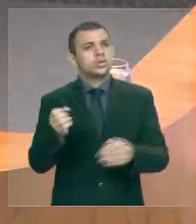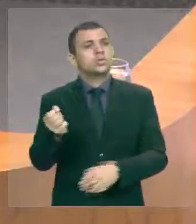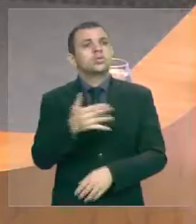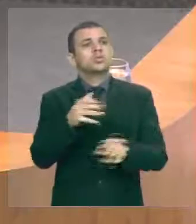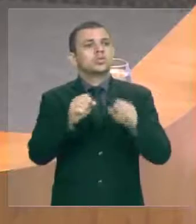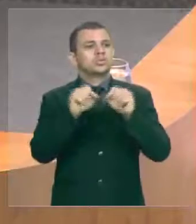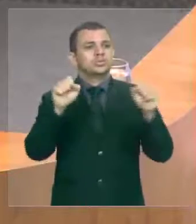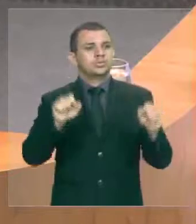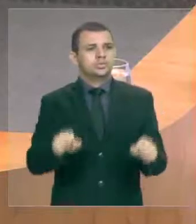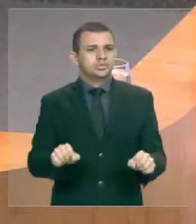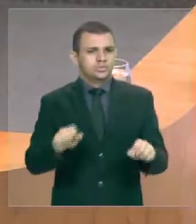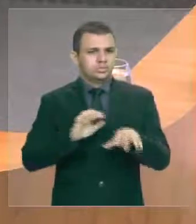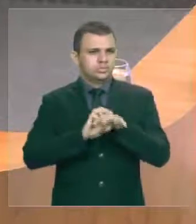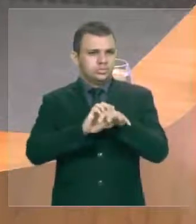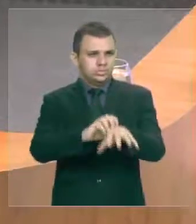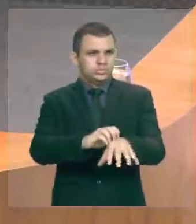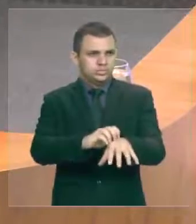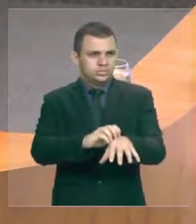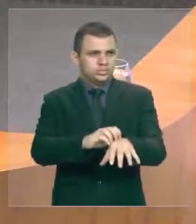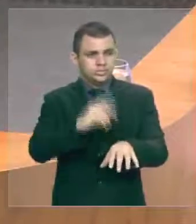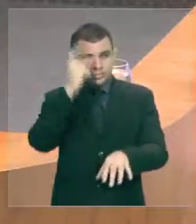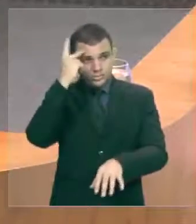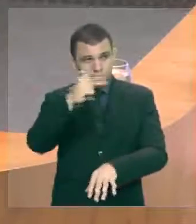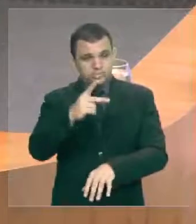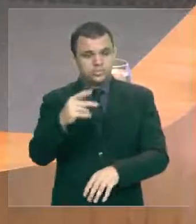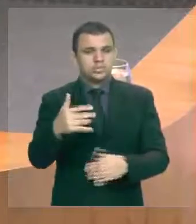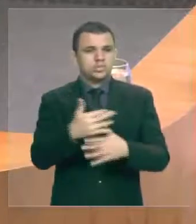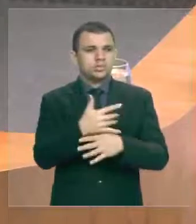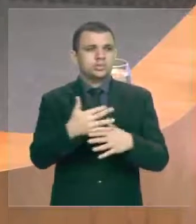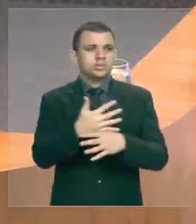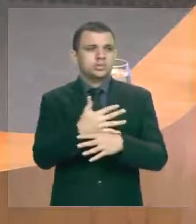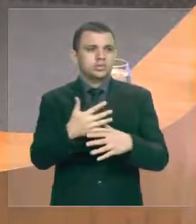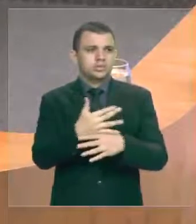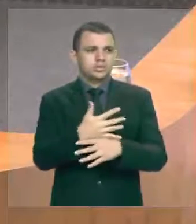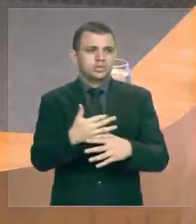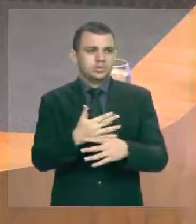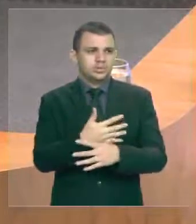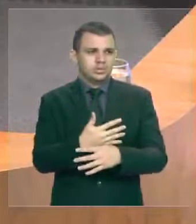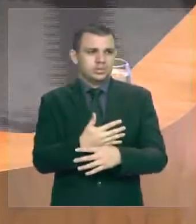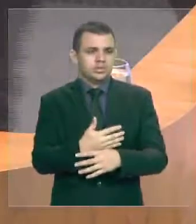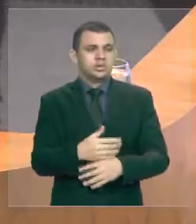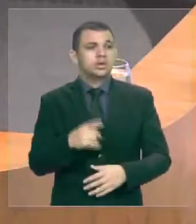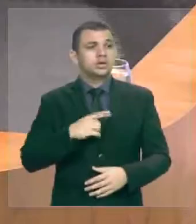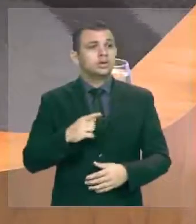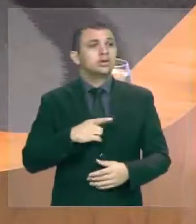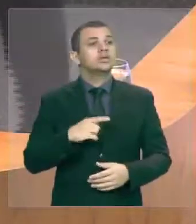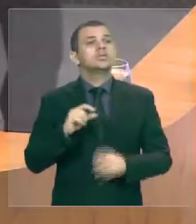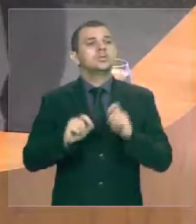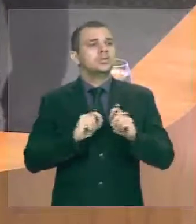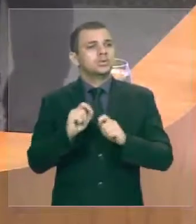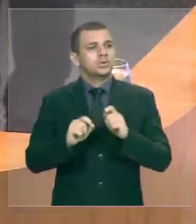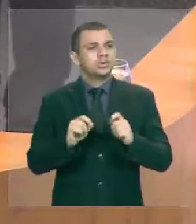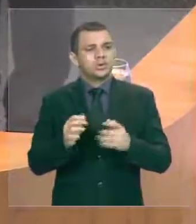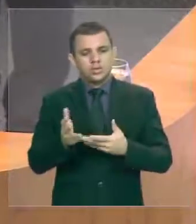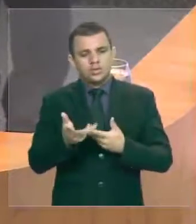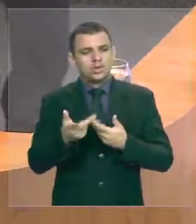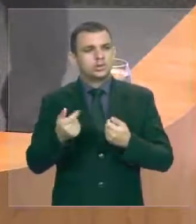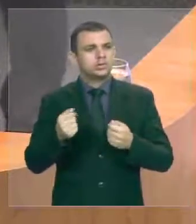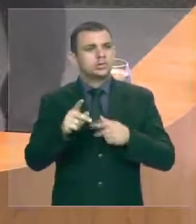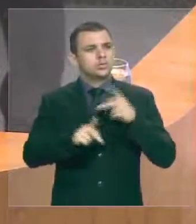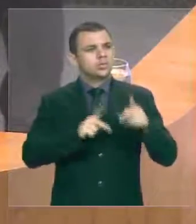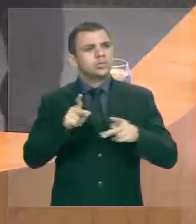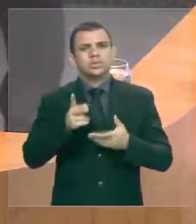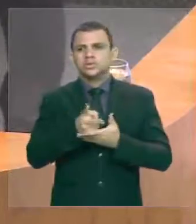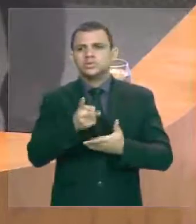de transportes à cidade com a qualidade que a população sempre clamou